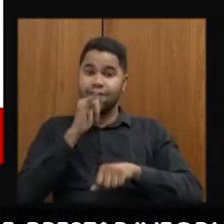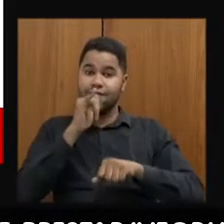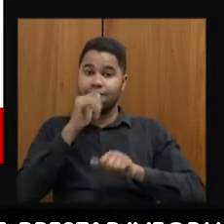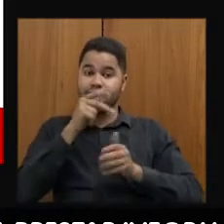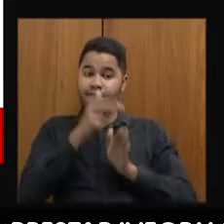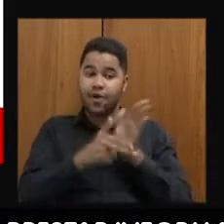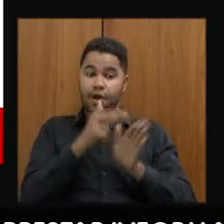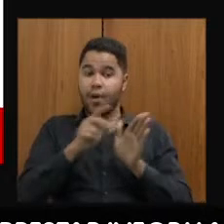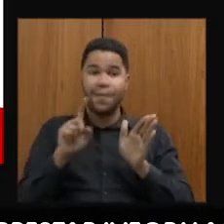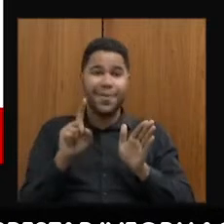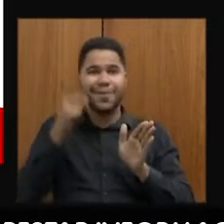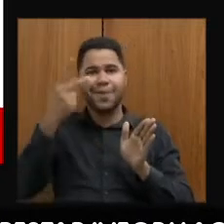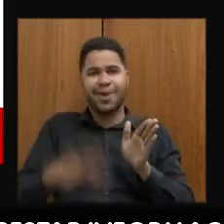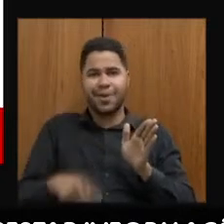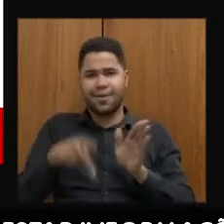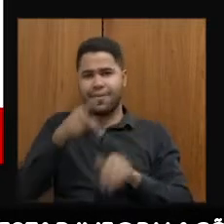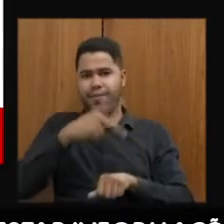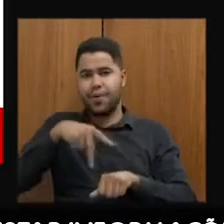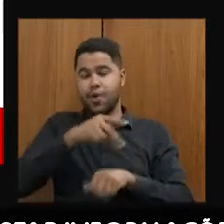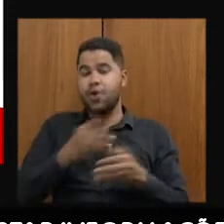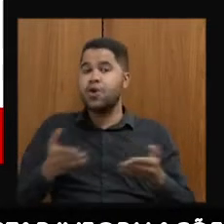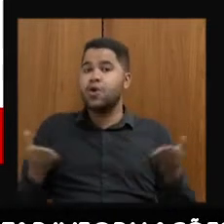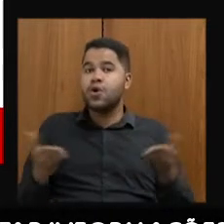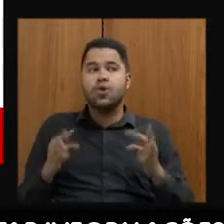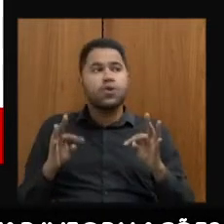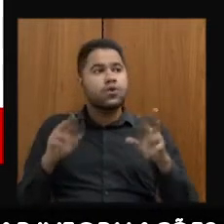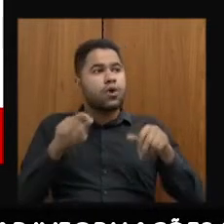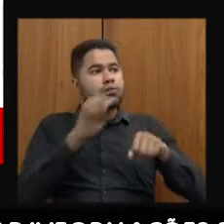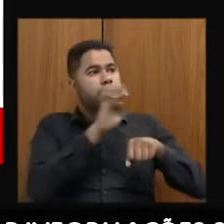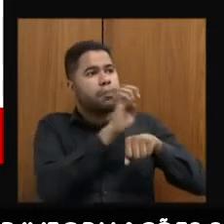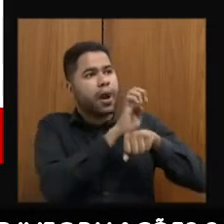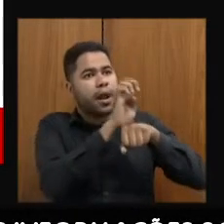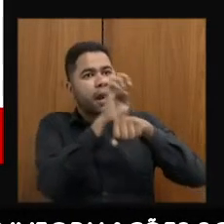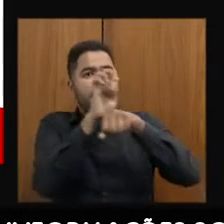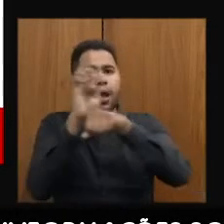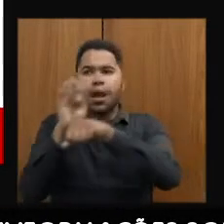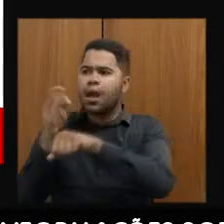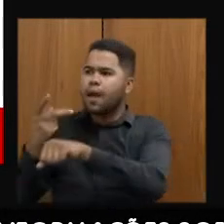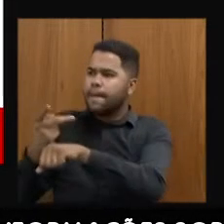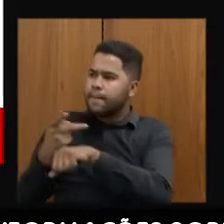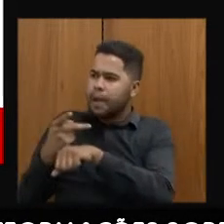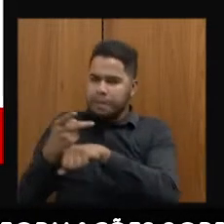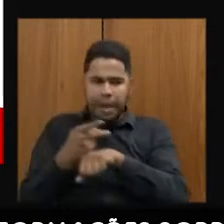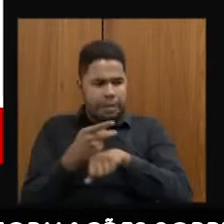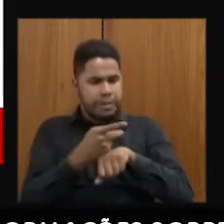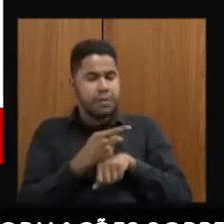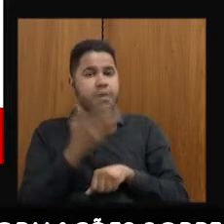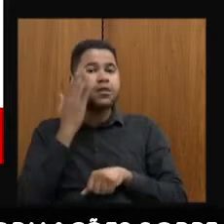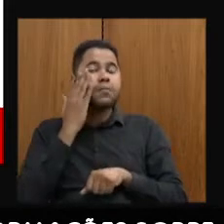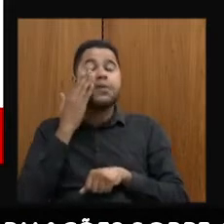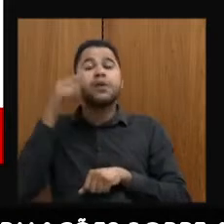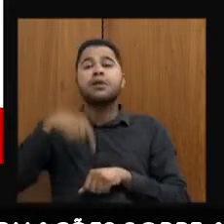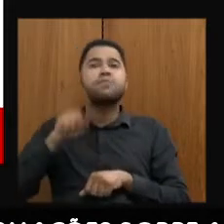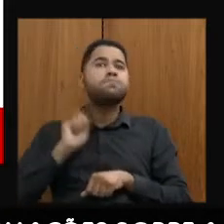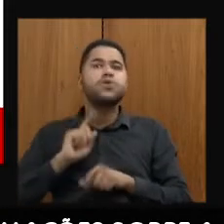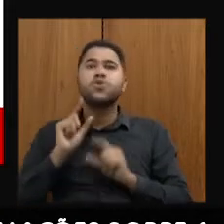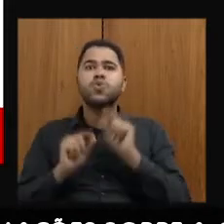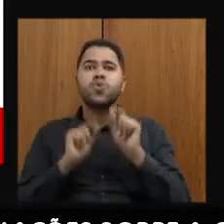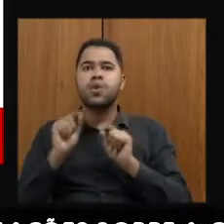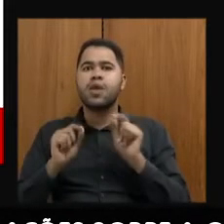e hoje Deputado todos os estados estão correndo atrás da gente vai entender o que que foi feito aqui em Minas Gerais